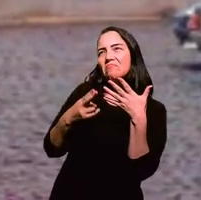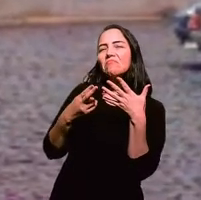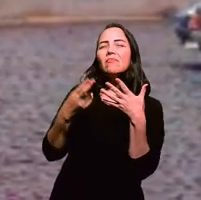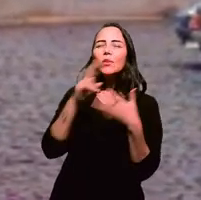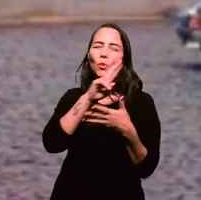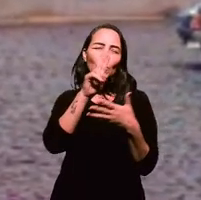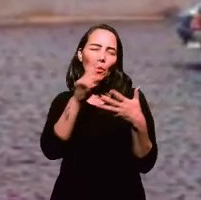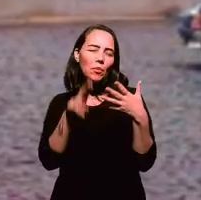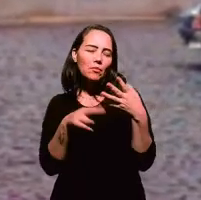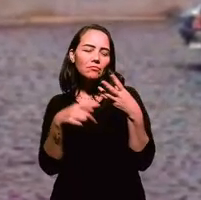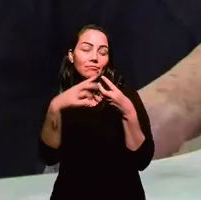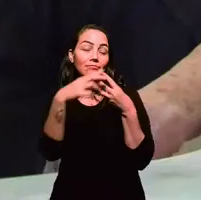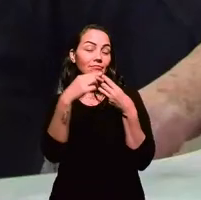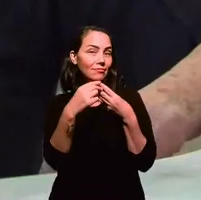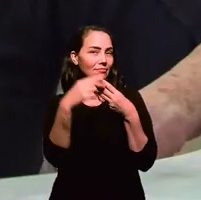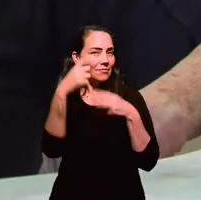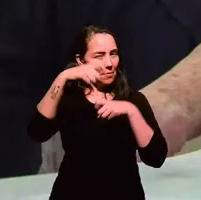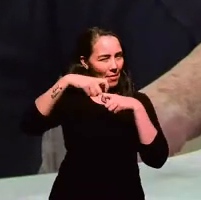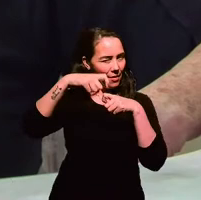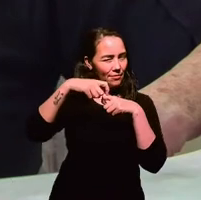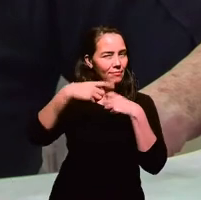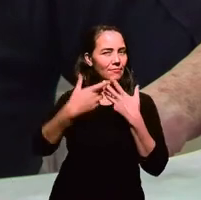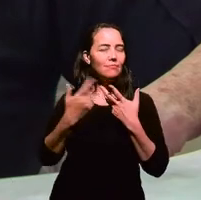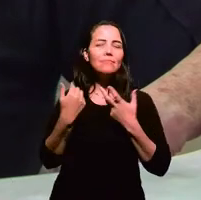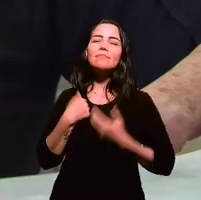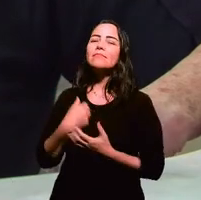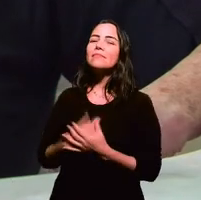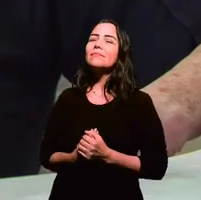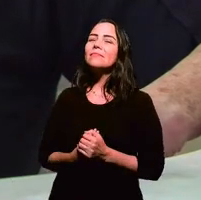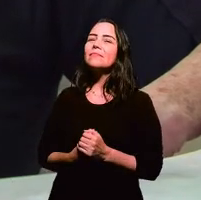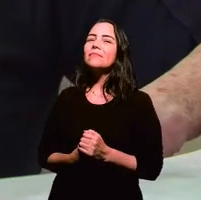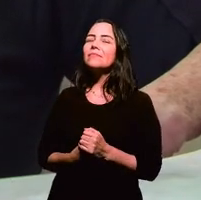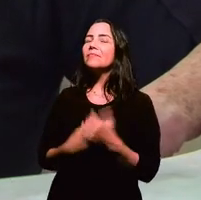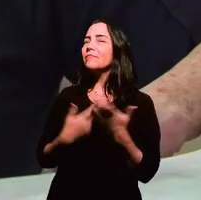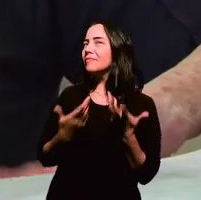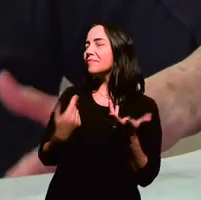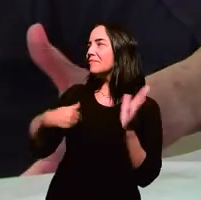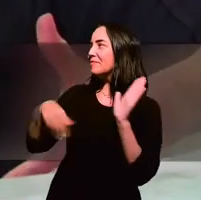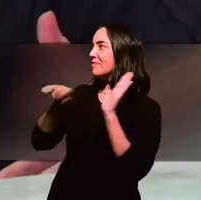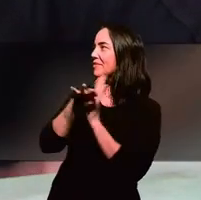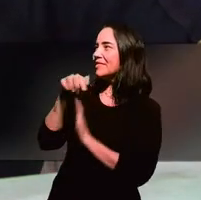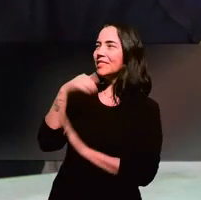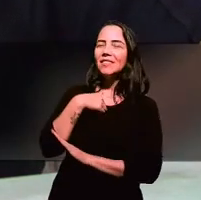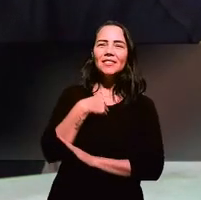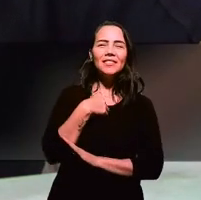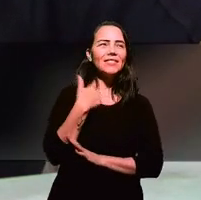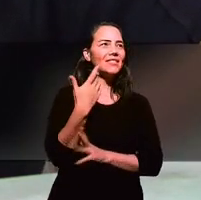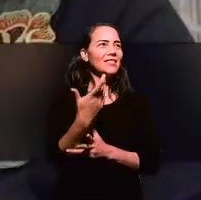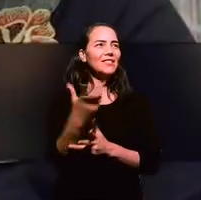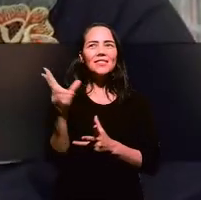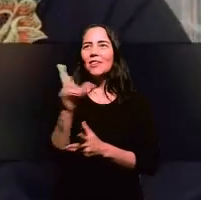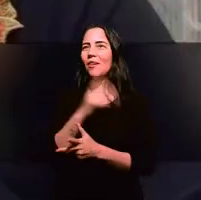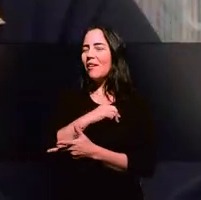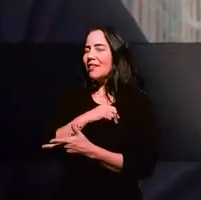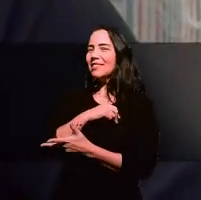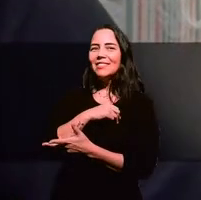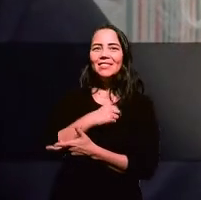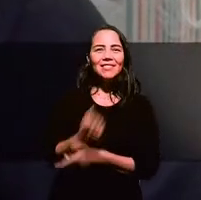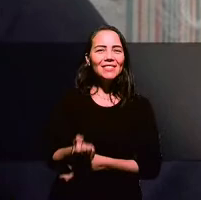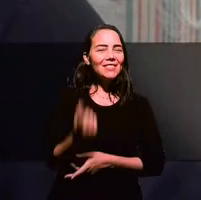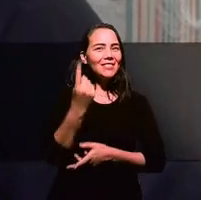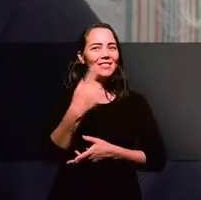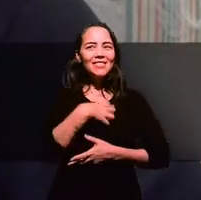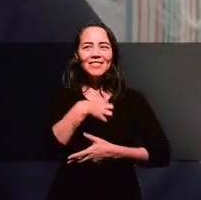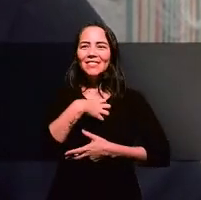o Valdomiro, os três. Aí eu cheguei mulher aqui. Nossa Senhora, eu mulher. Ninguém acreditava. E